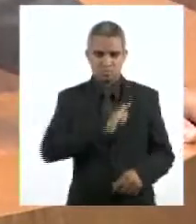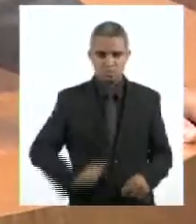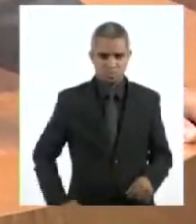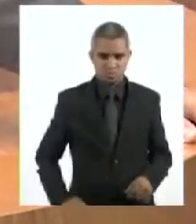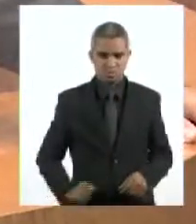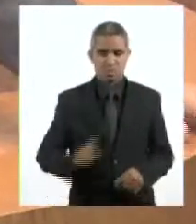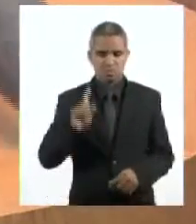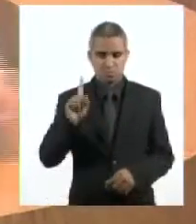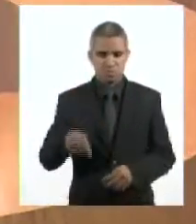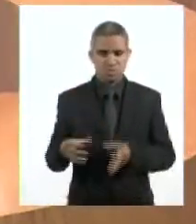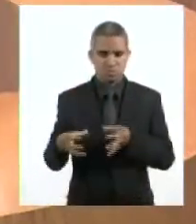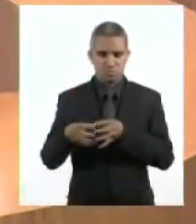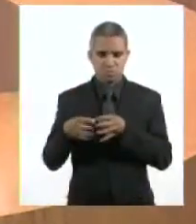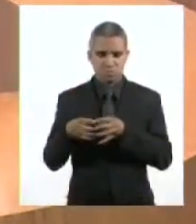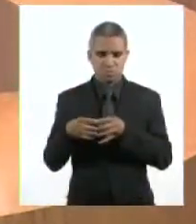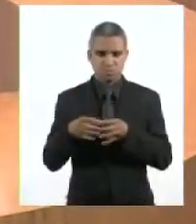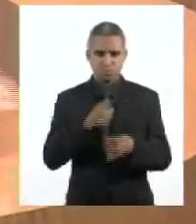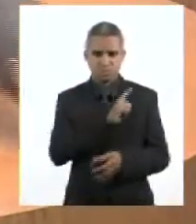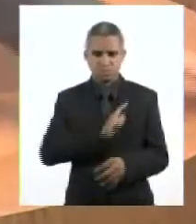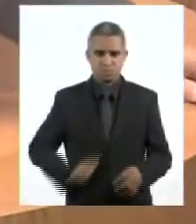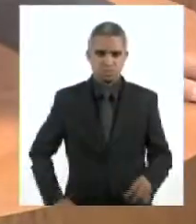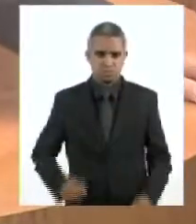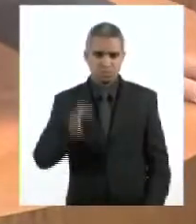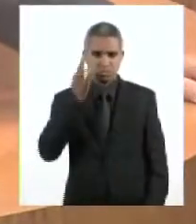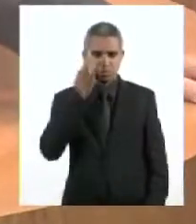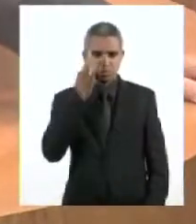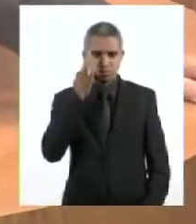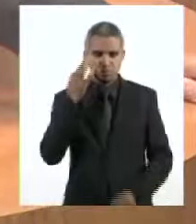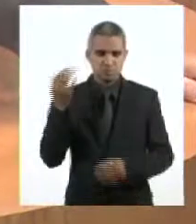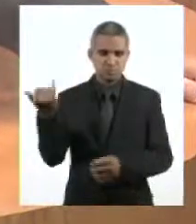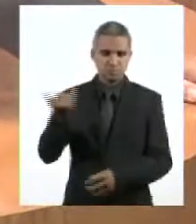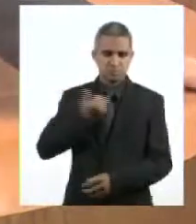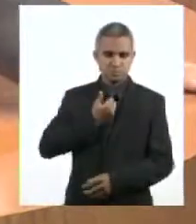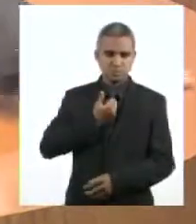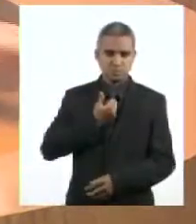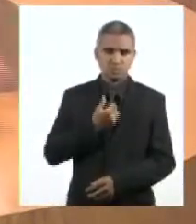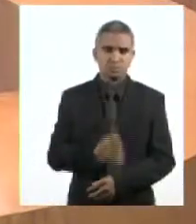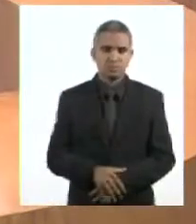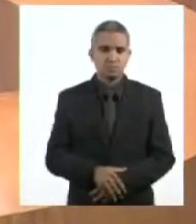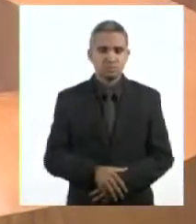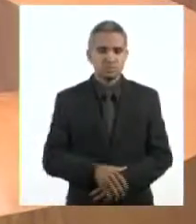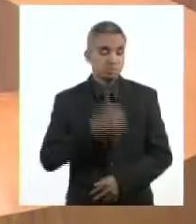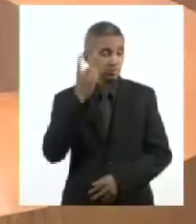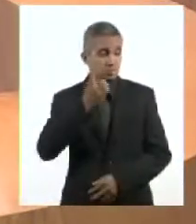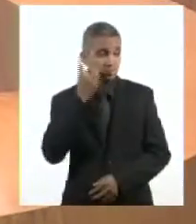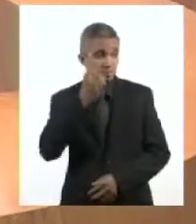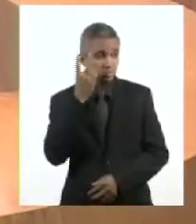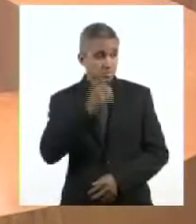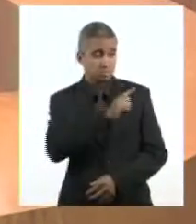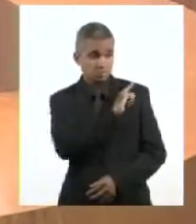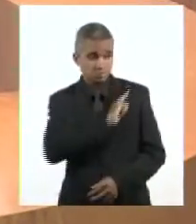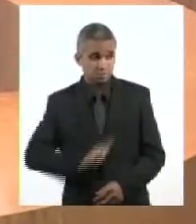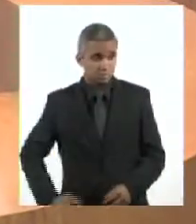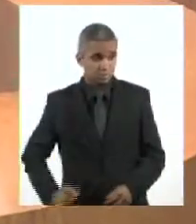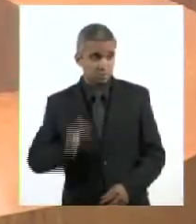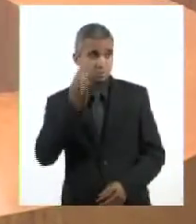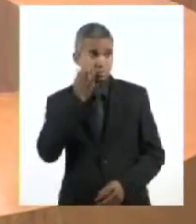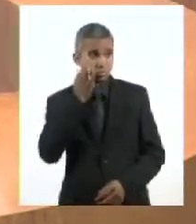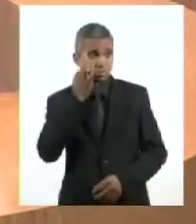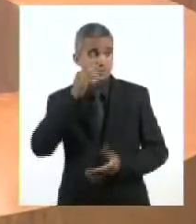governador Flávio Dino, ele me disse: deputado, governador Flávio Dino leu muito